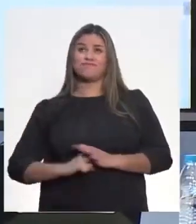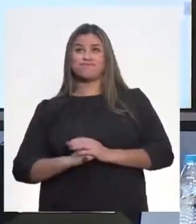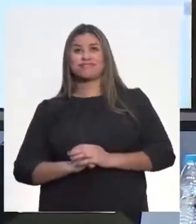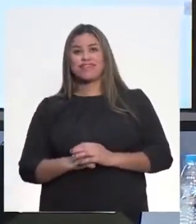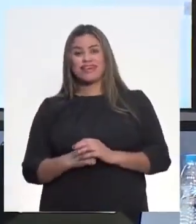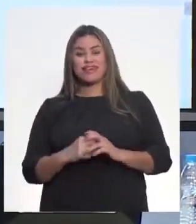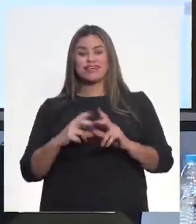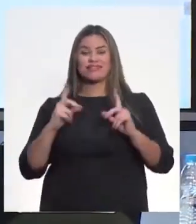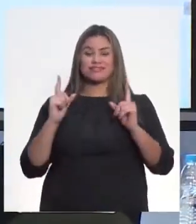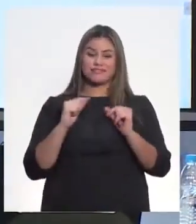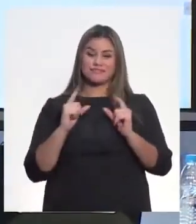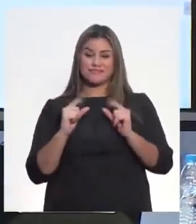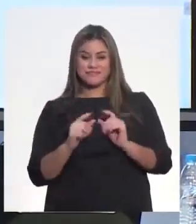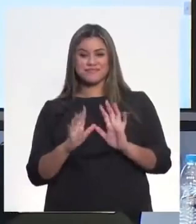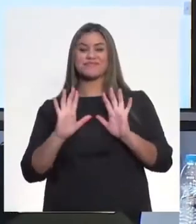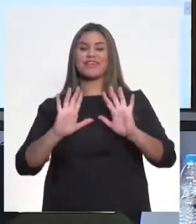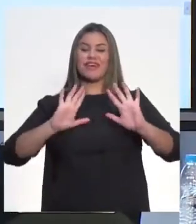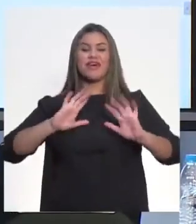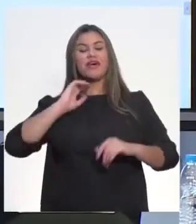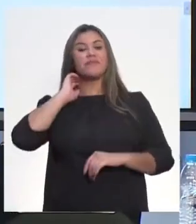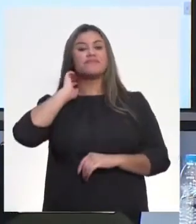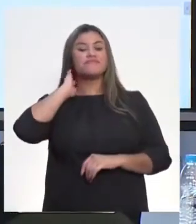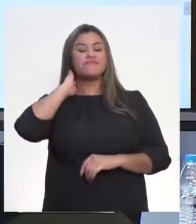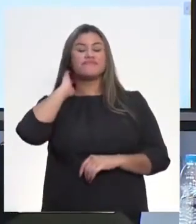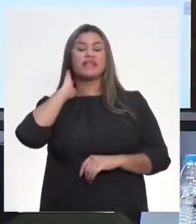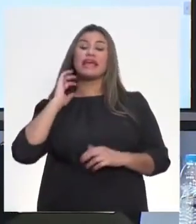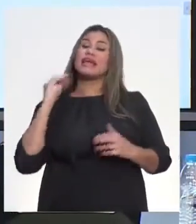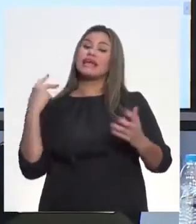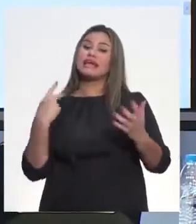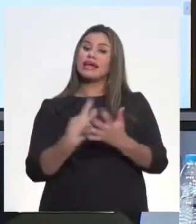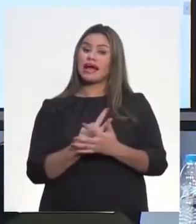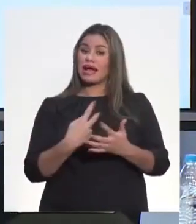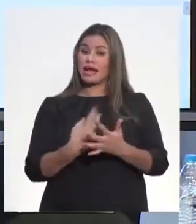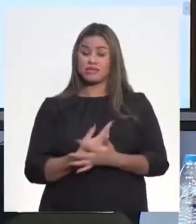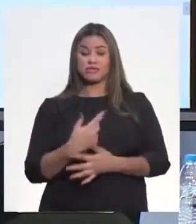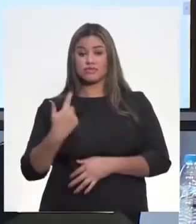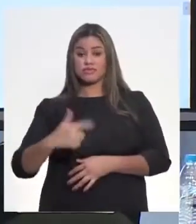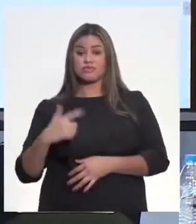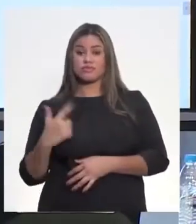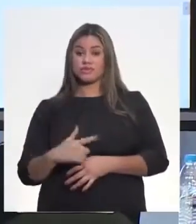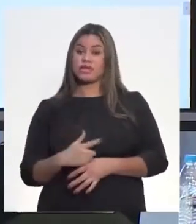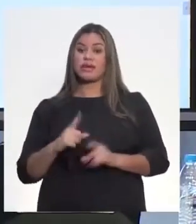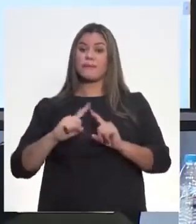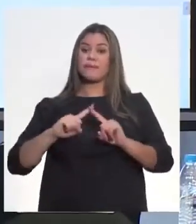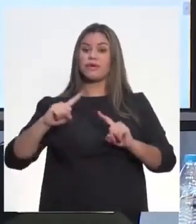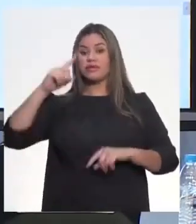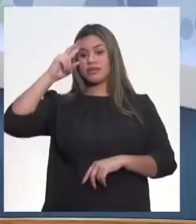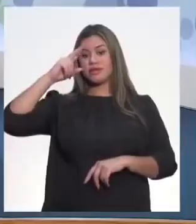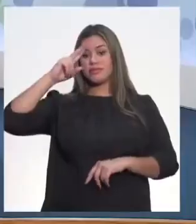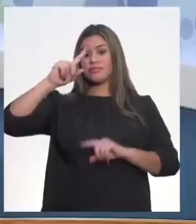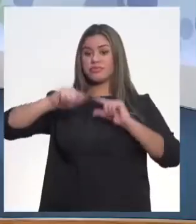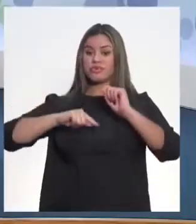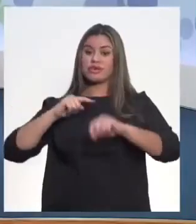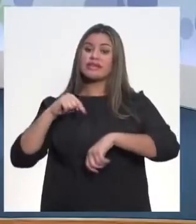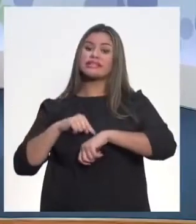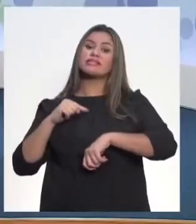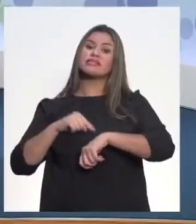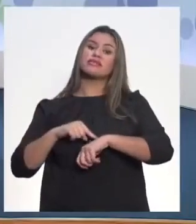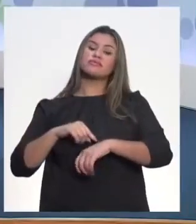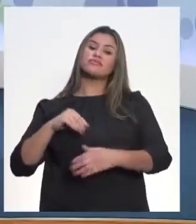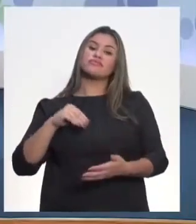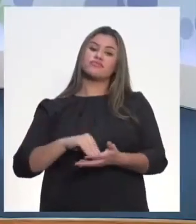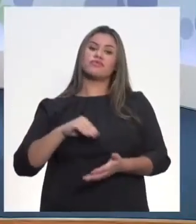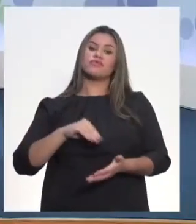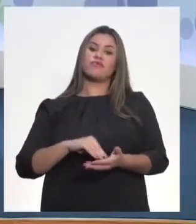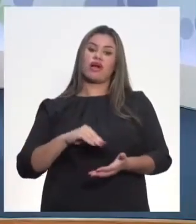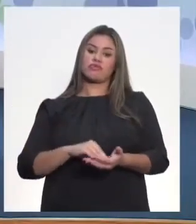errado. Por que eu falei não está correto? Porque eu lembrei daquela relação de que muitos esqueceram do tempo na multiplicação,